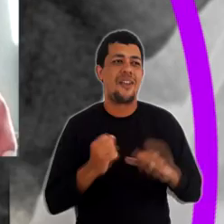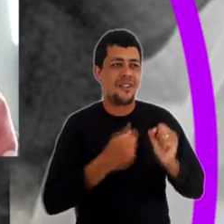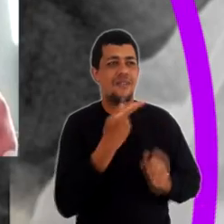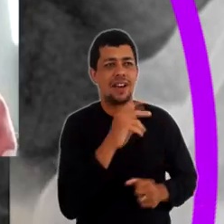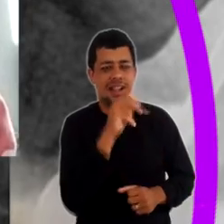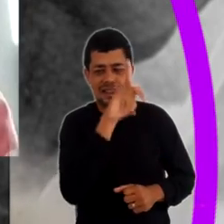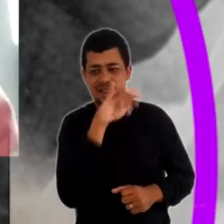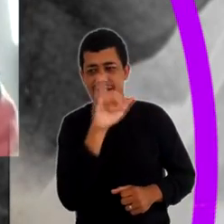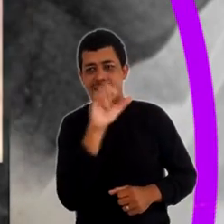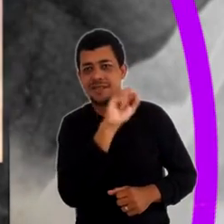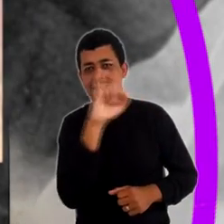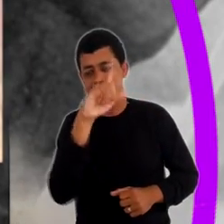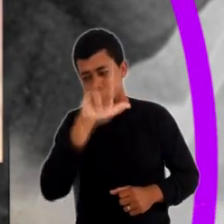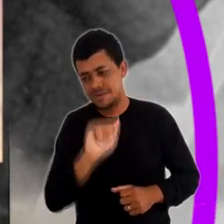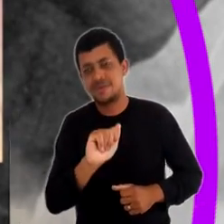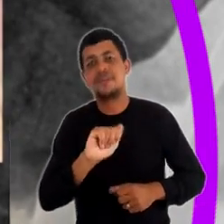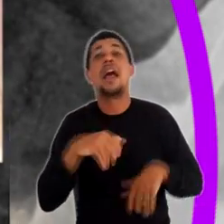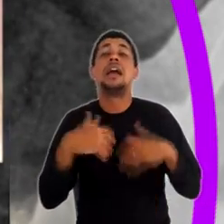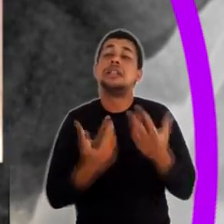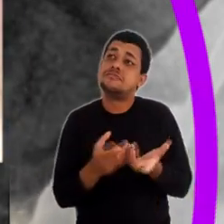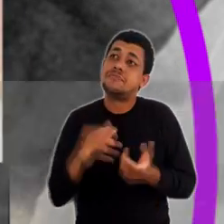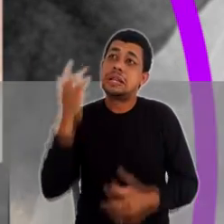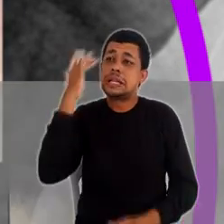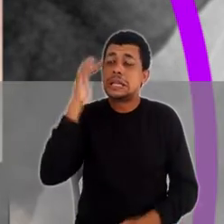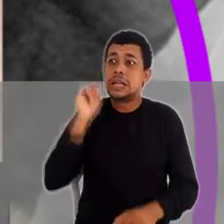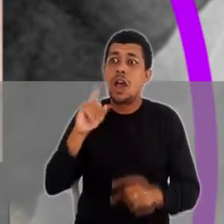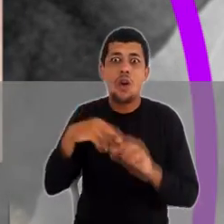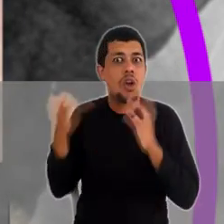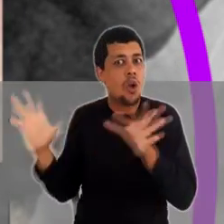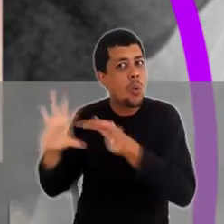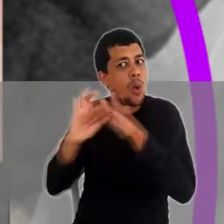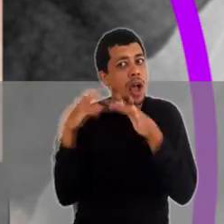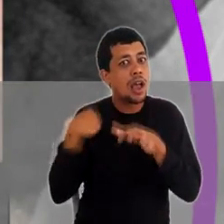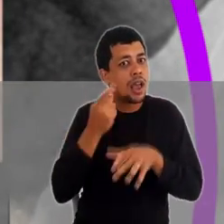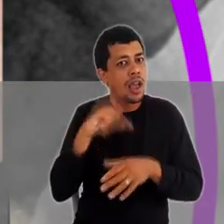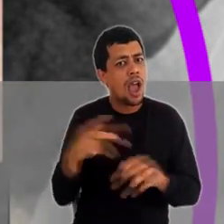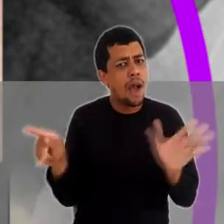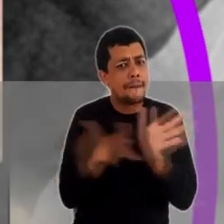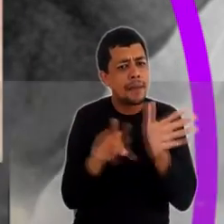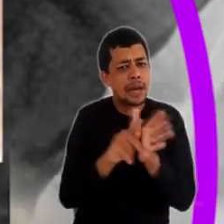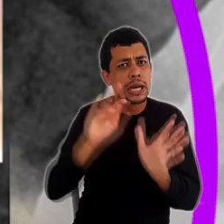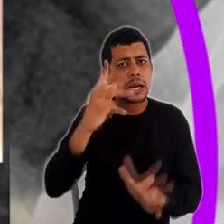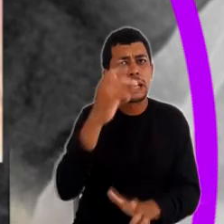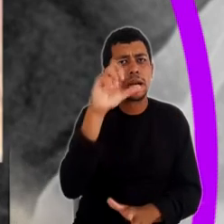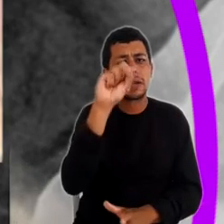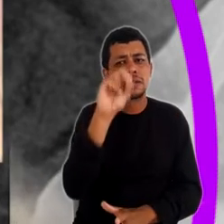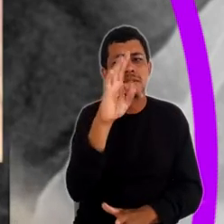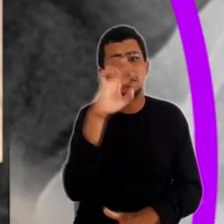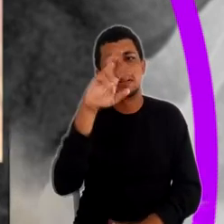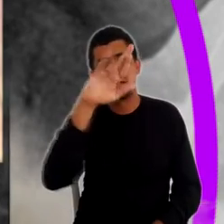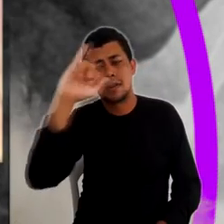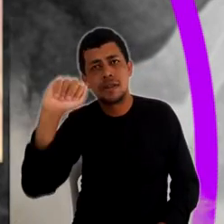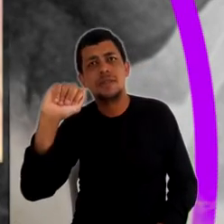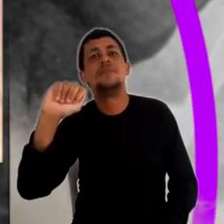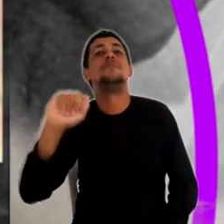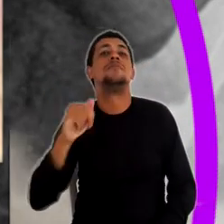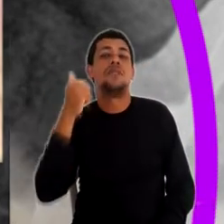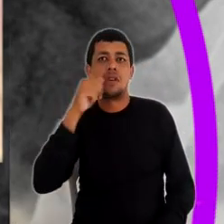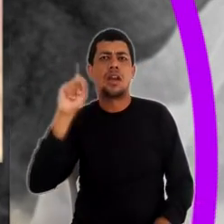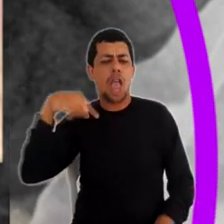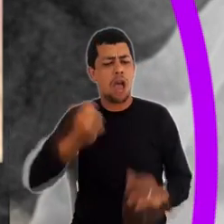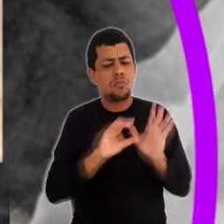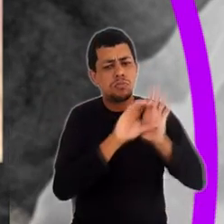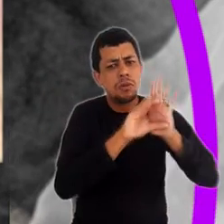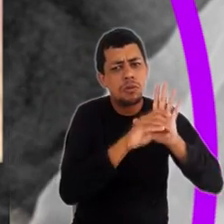Pode falar, Kis. Então, eu acho assim que o que uniu a gente foi a própria histeria feminina, né? Que é esse conceito